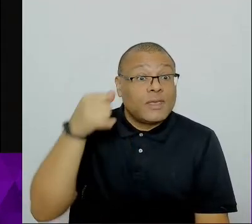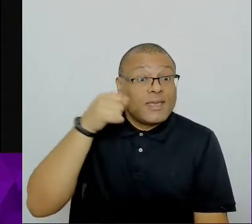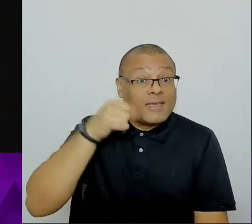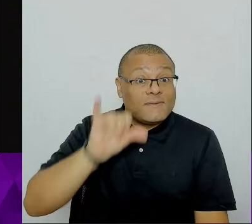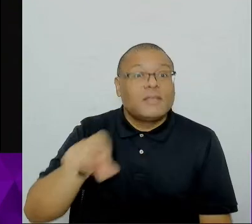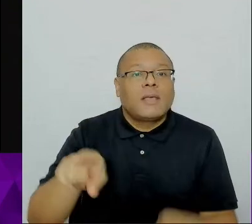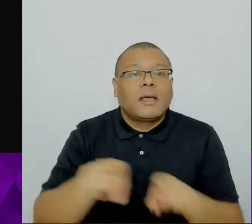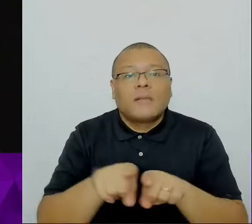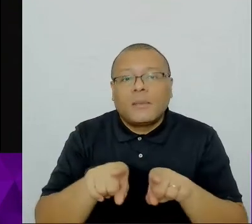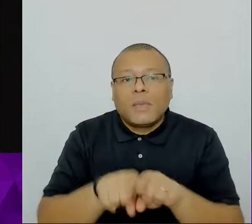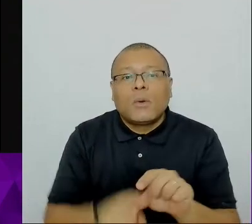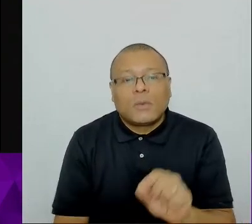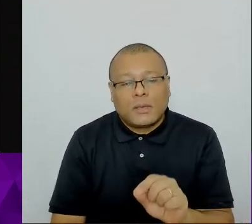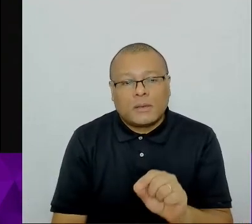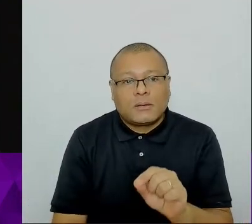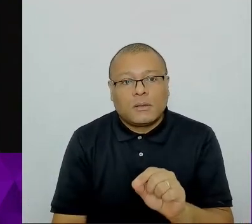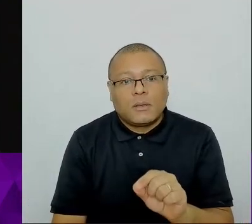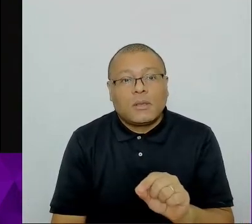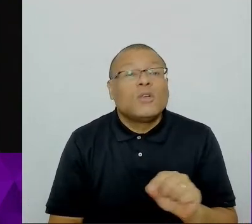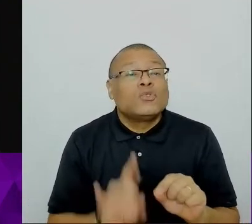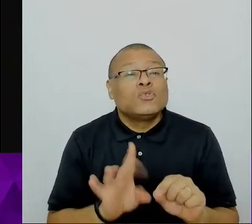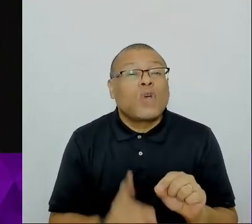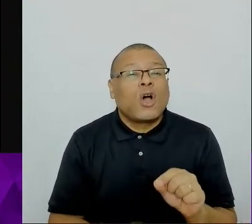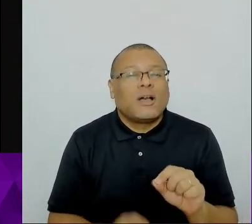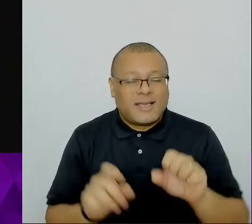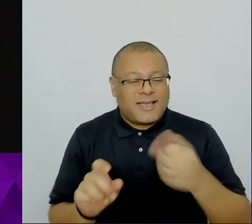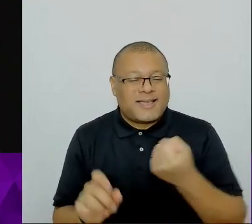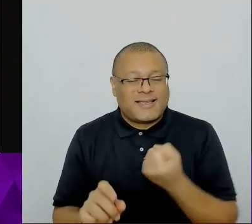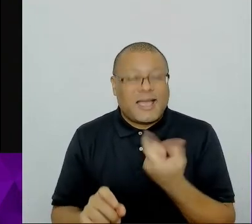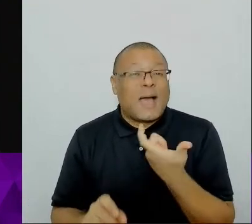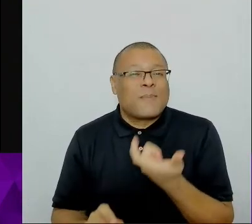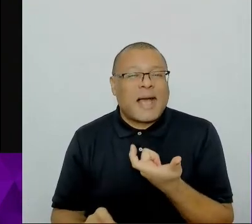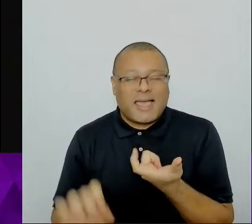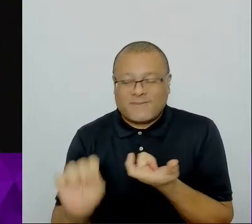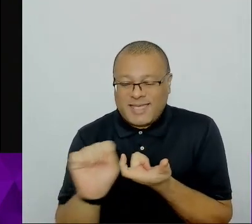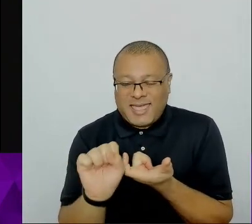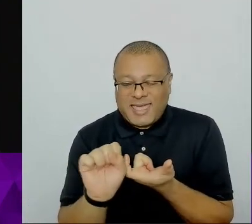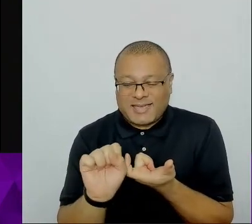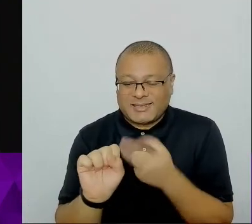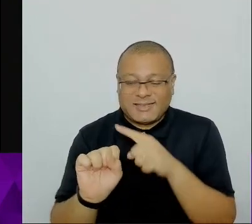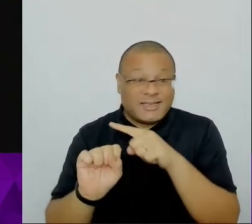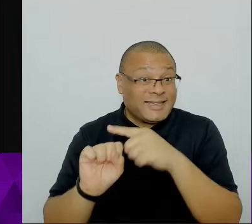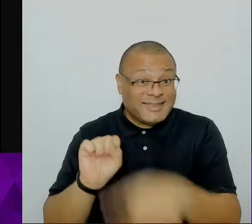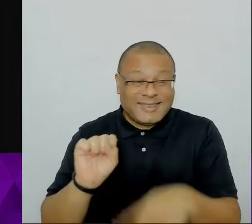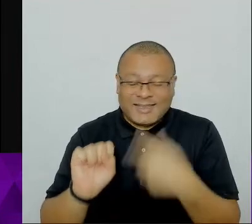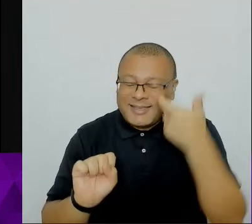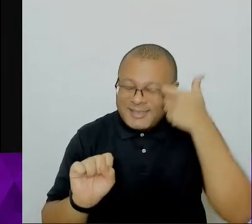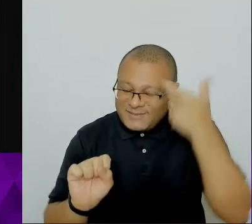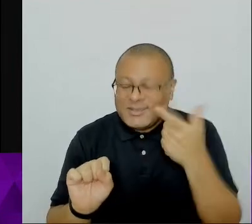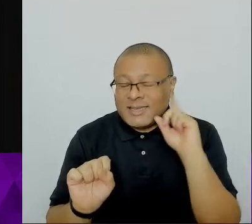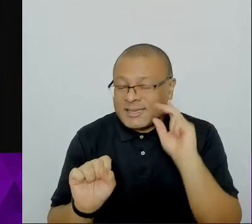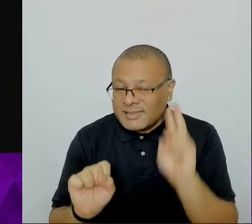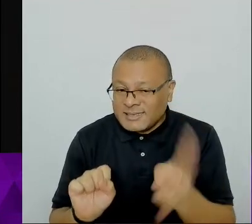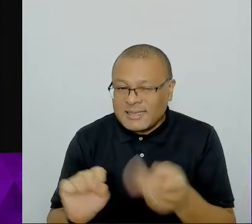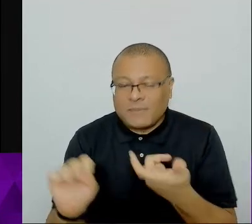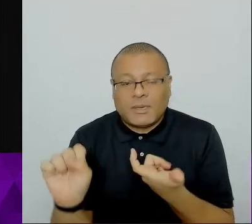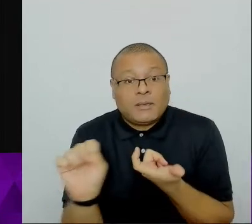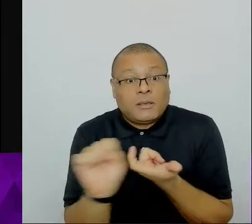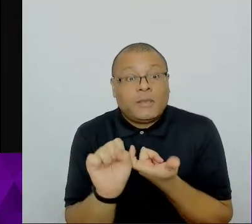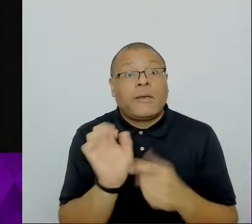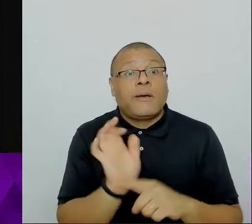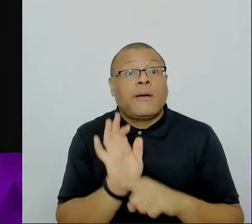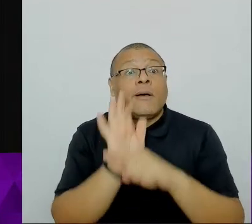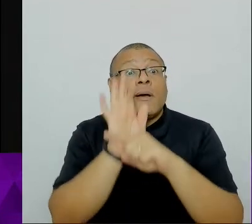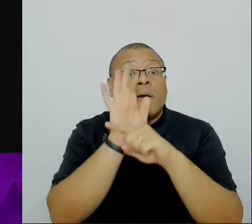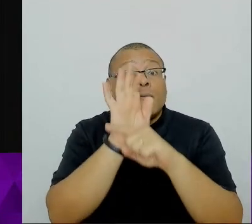também, de novo, utilizar no singular para tentar acessar um recurso, sempre no plural, beleza? Isso vai ajudar bastante a,